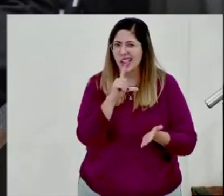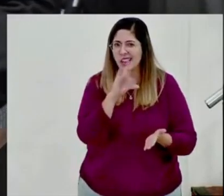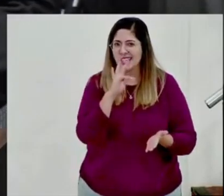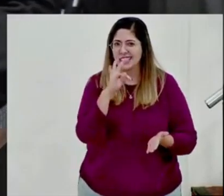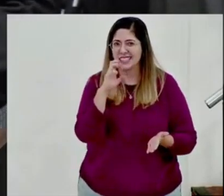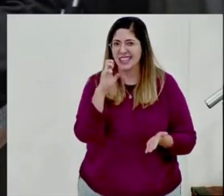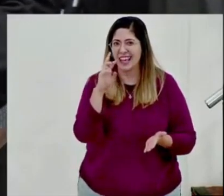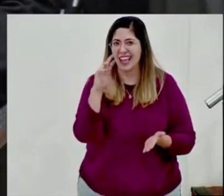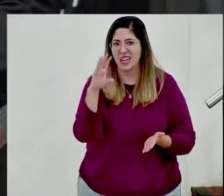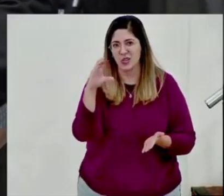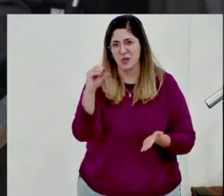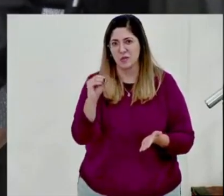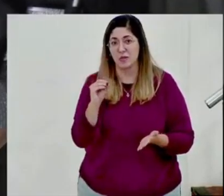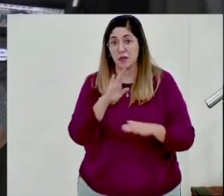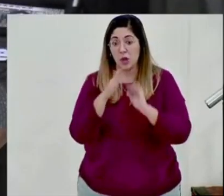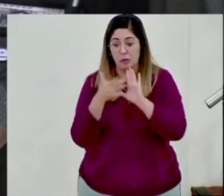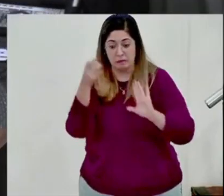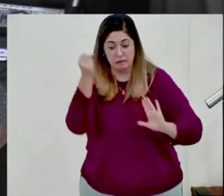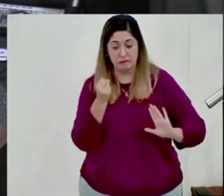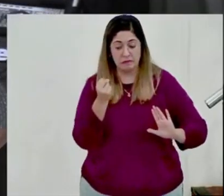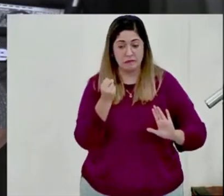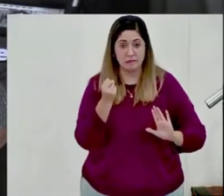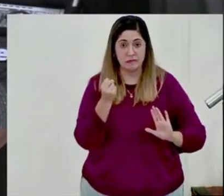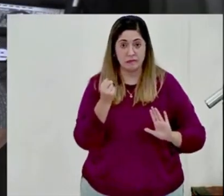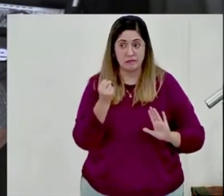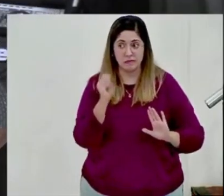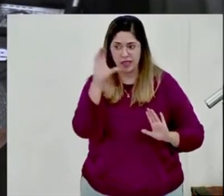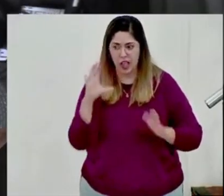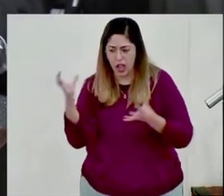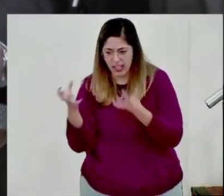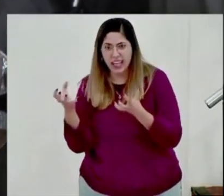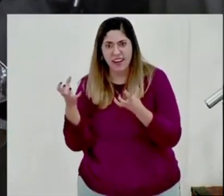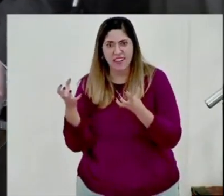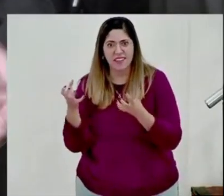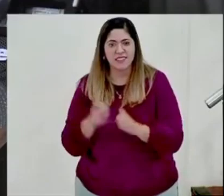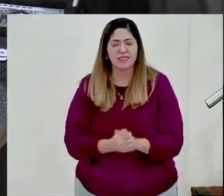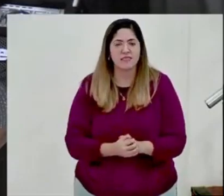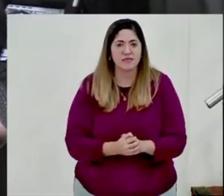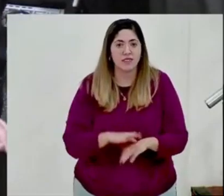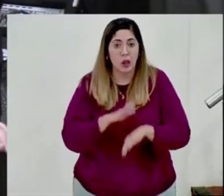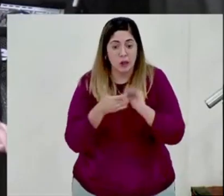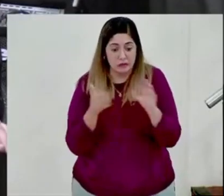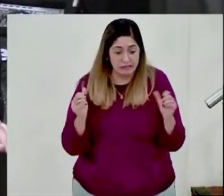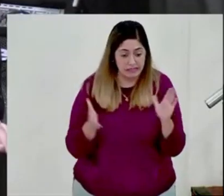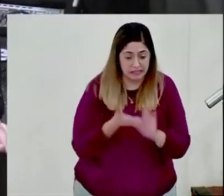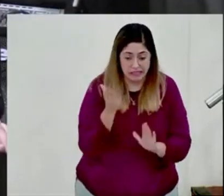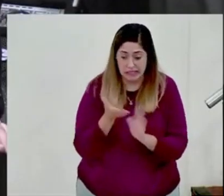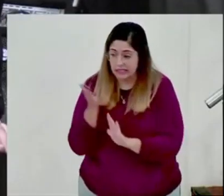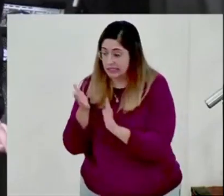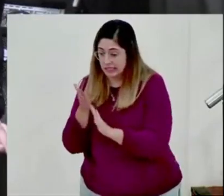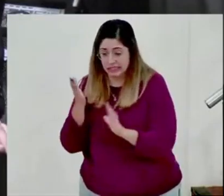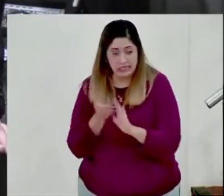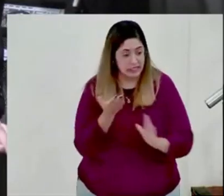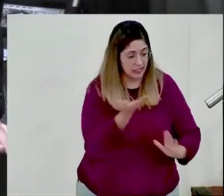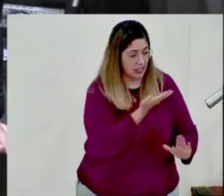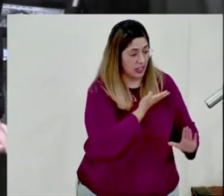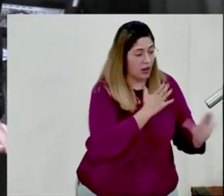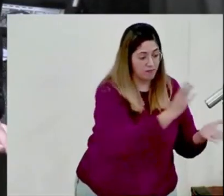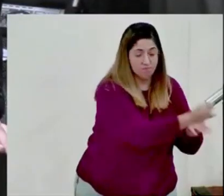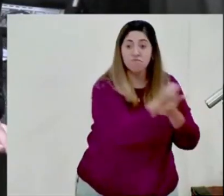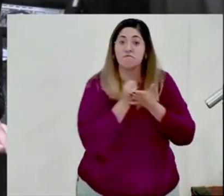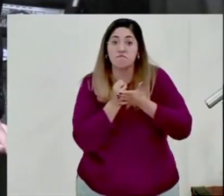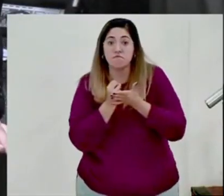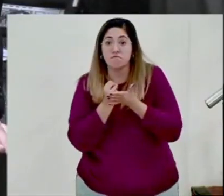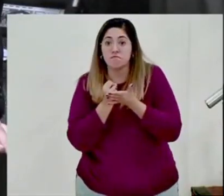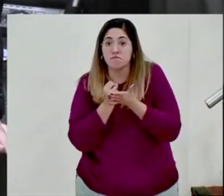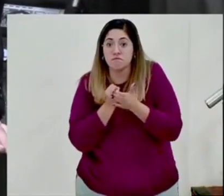faria um favor para a igreja. Quando ele está voltando para casa, debaixo de ameaças de morte, ele é sequestrado pelo seu amigo. E aí então o